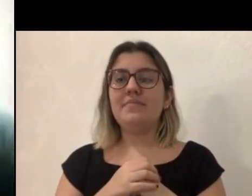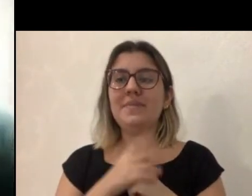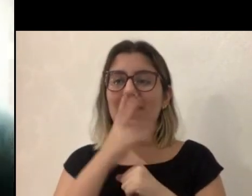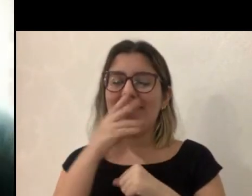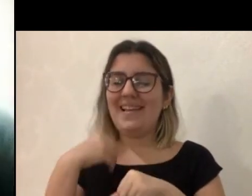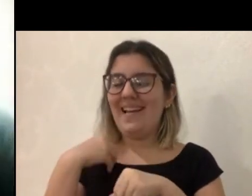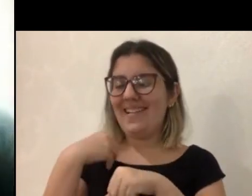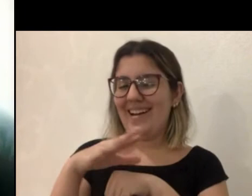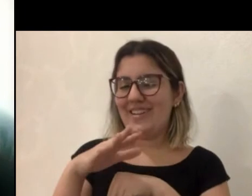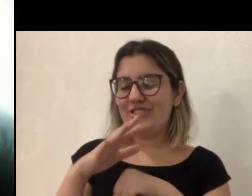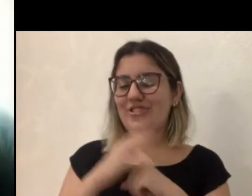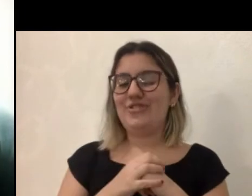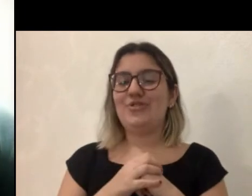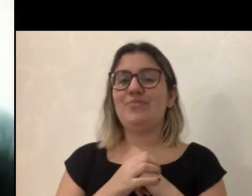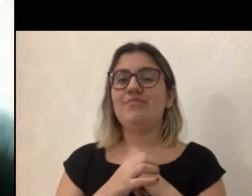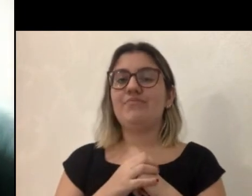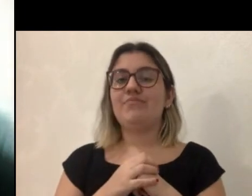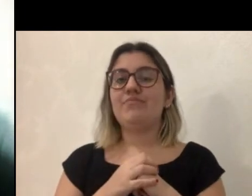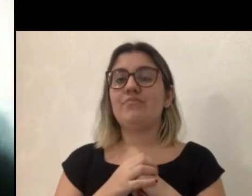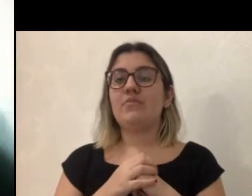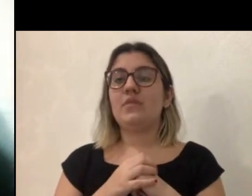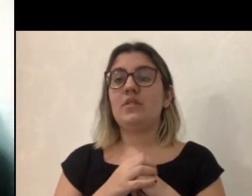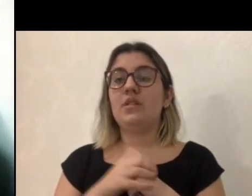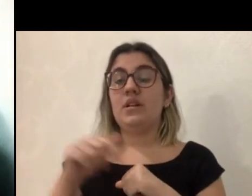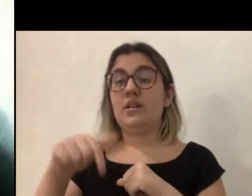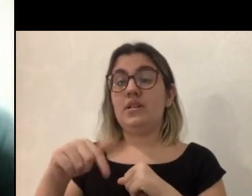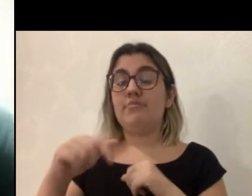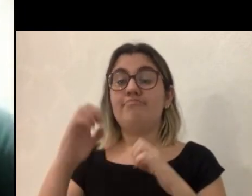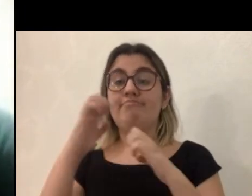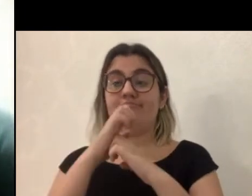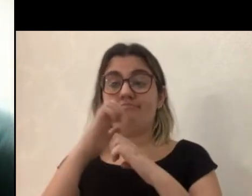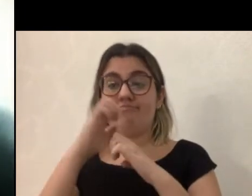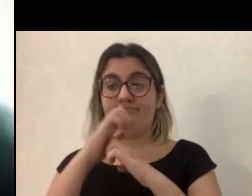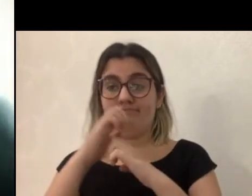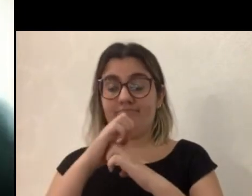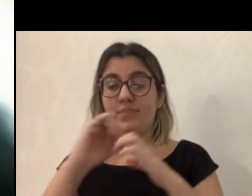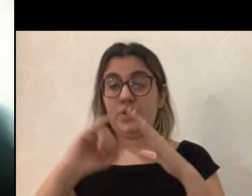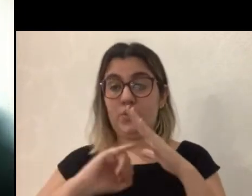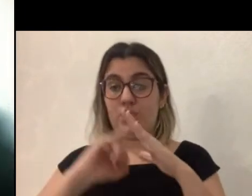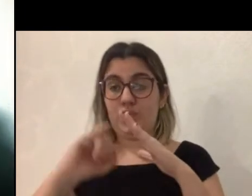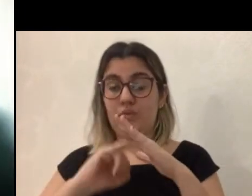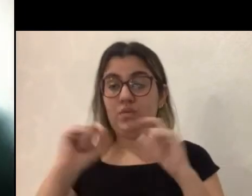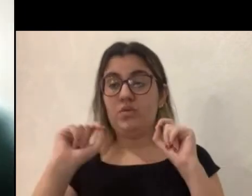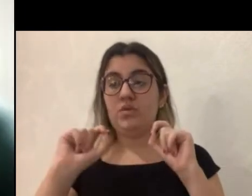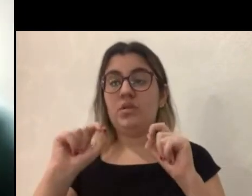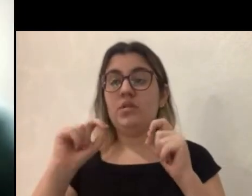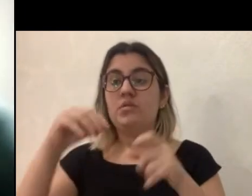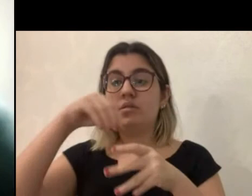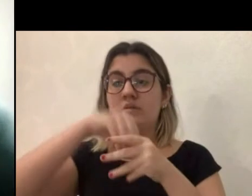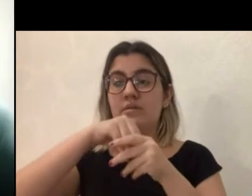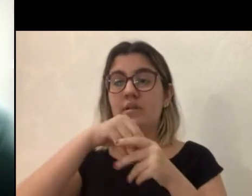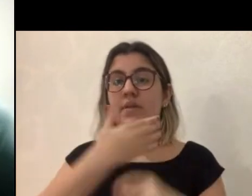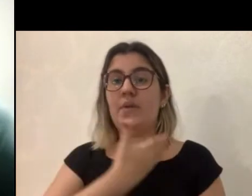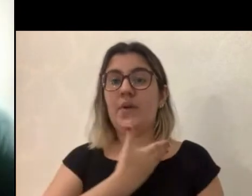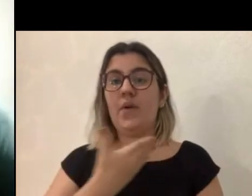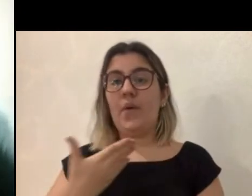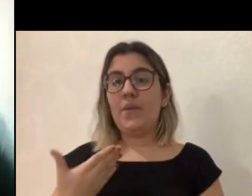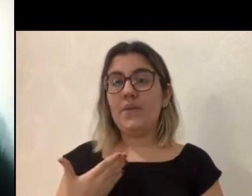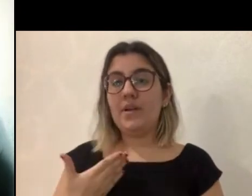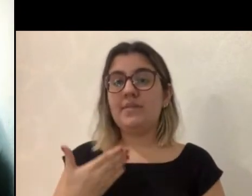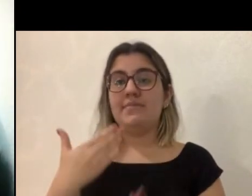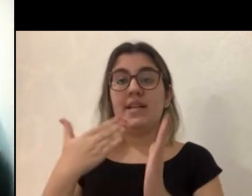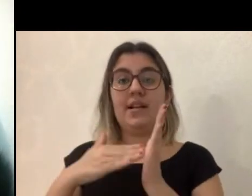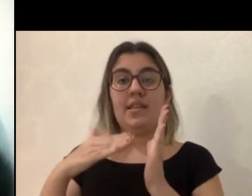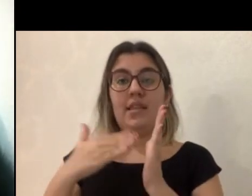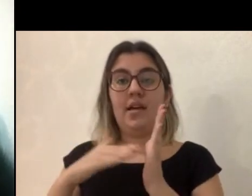um recado, aquela história de deixar um recadinho. Já que a gente está numa instituição como CCBJ, né, que também